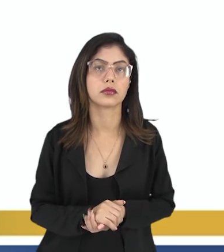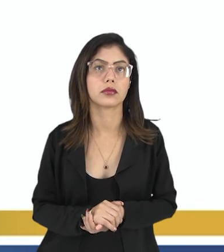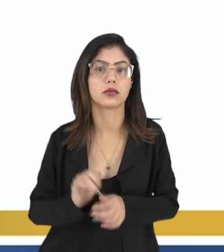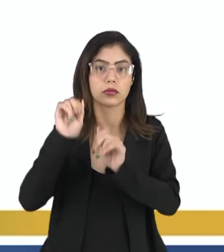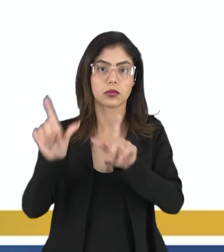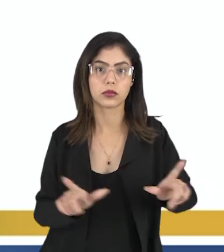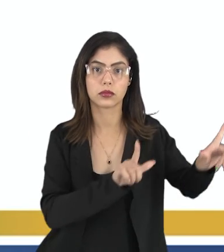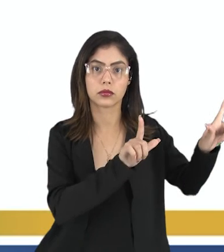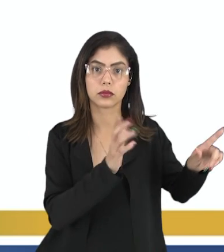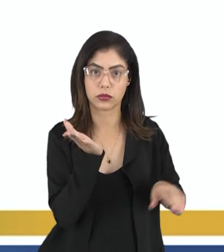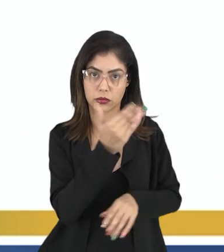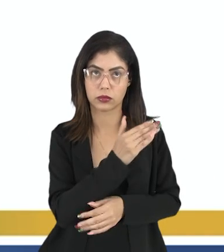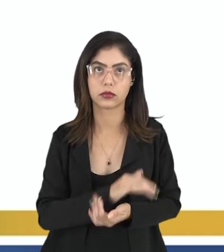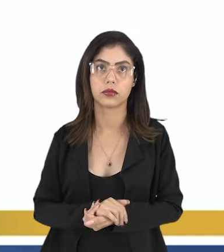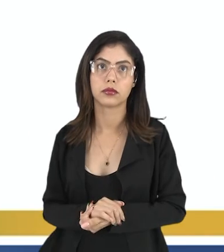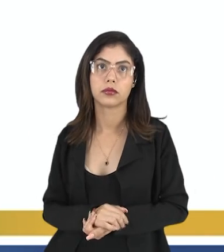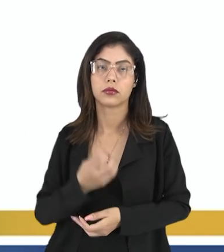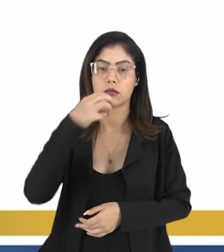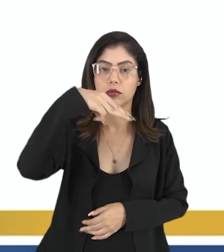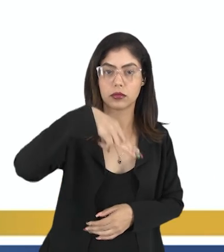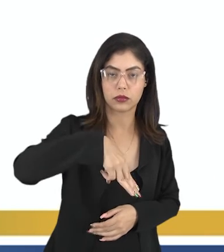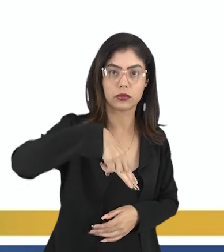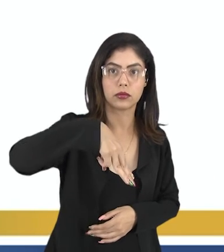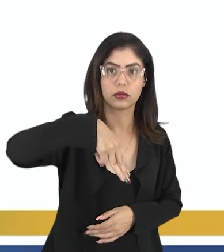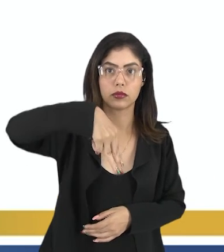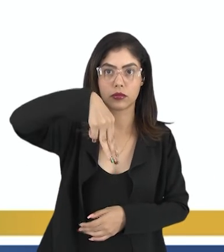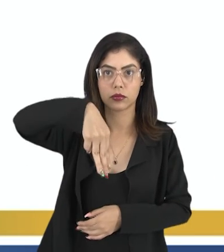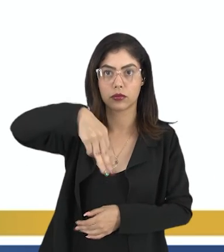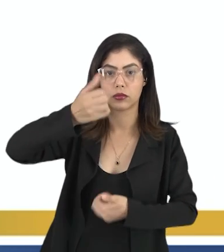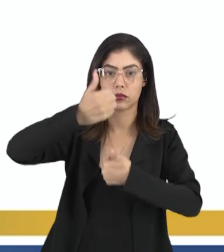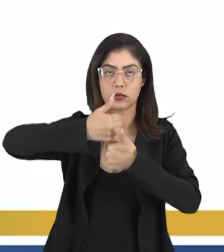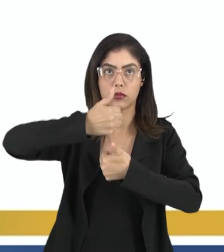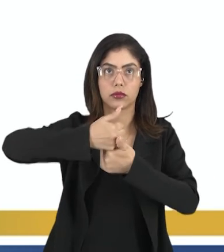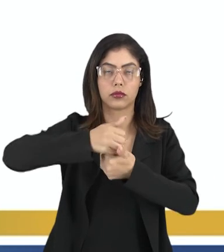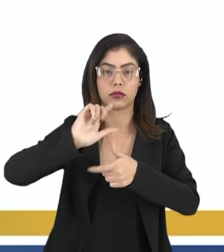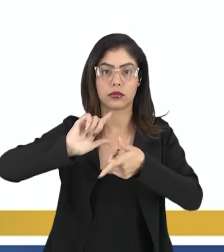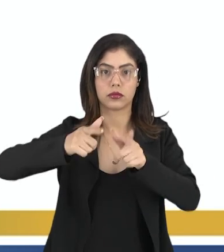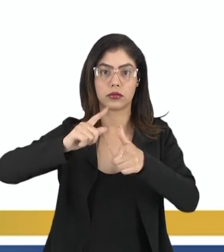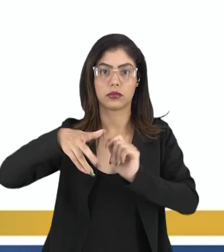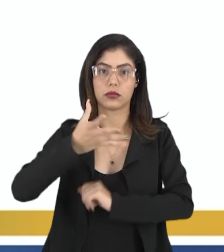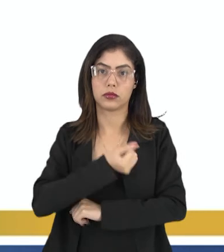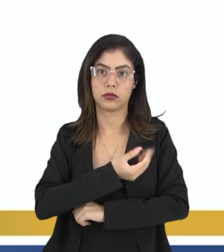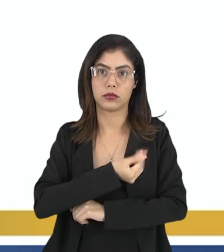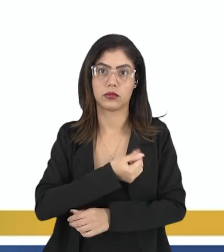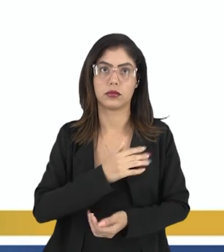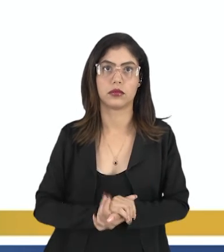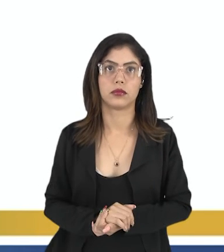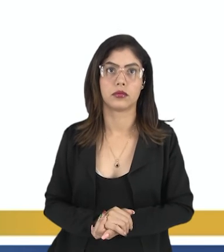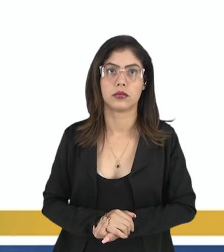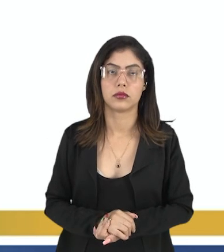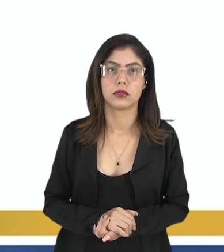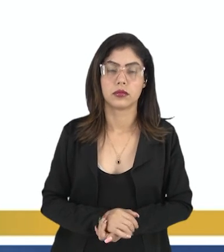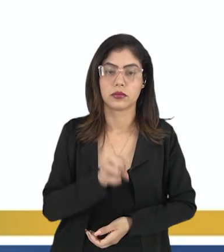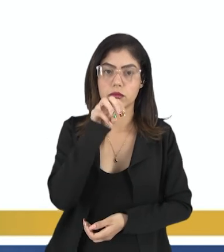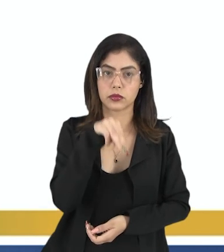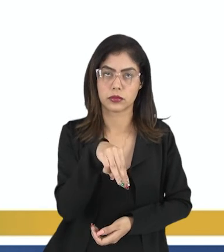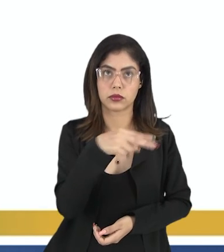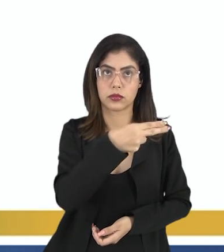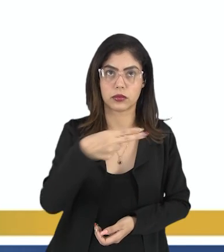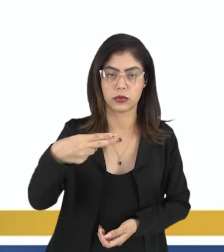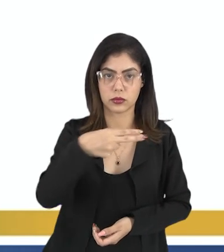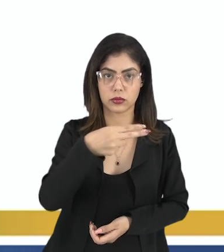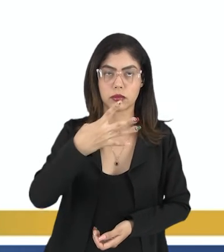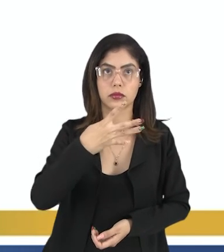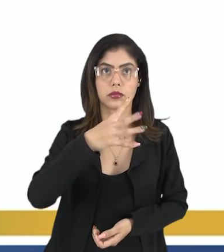Então, obtendo aí a fórmula de juros compostos, nós vamos substituir os valores das variáveis. Então, nesse caso, o